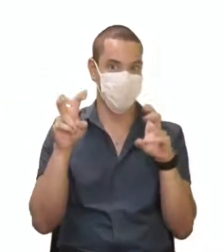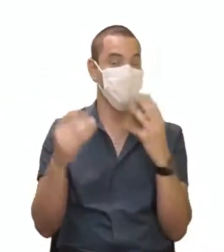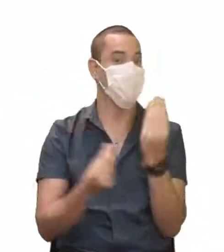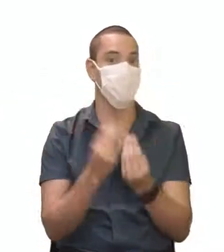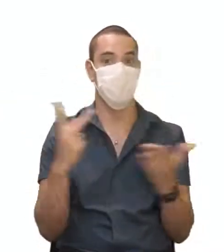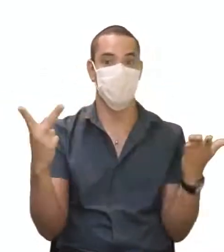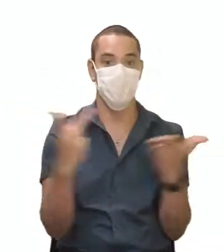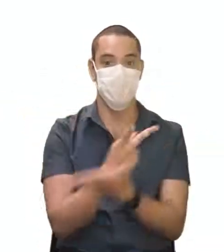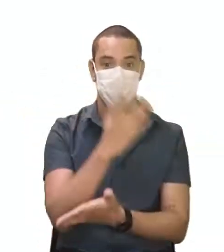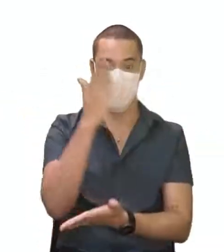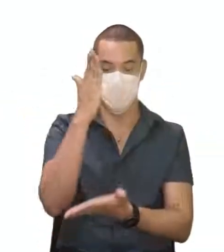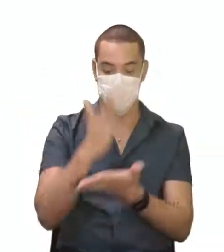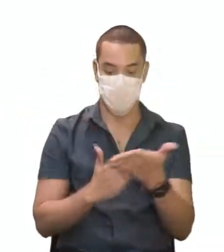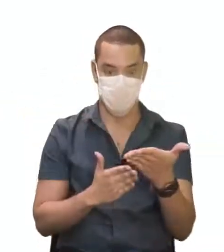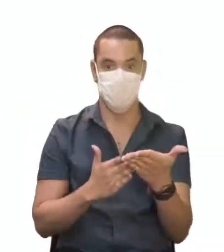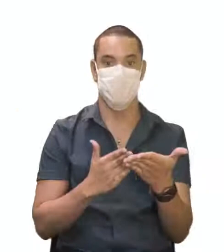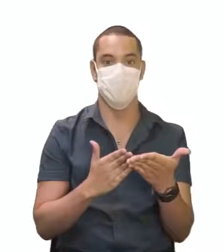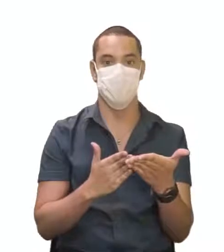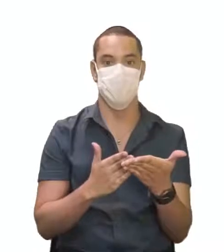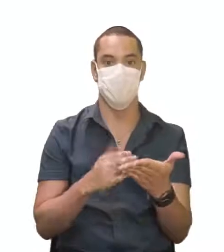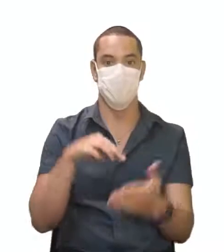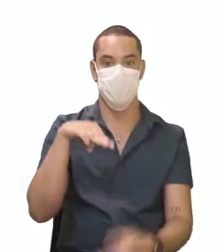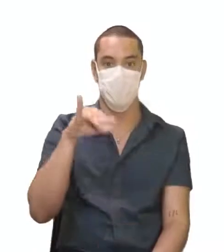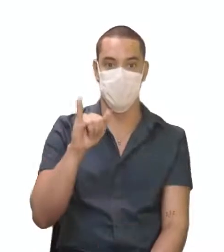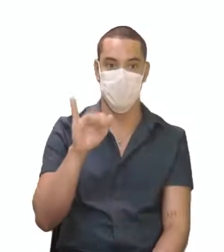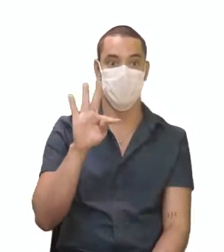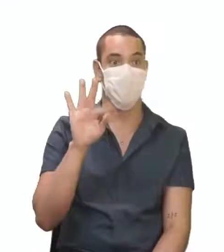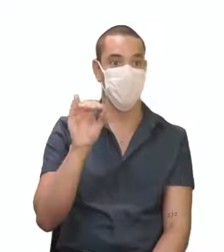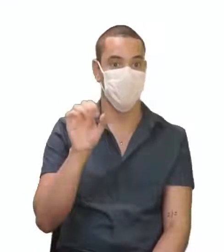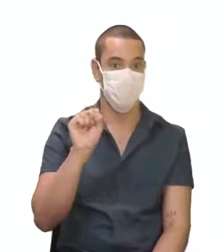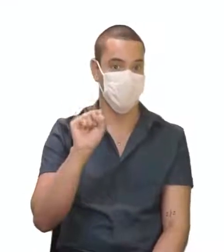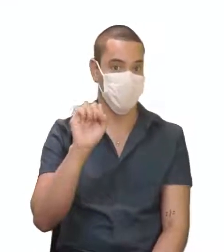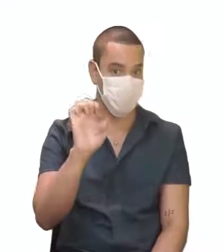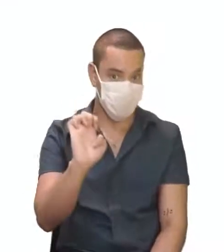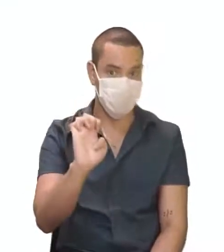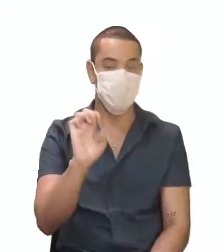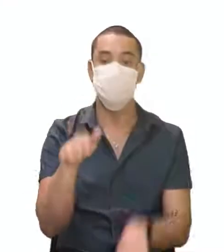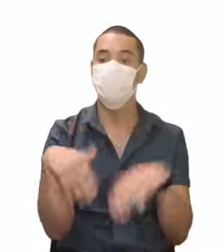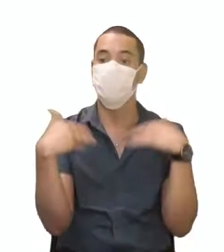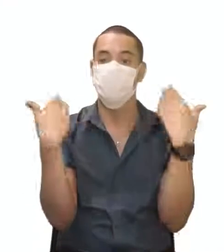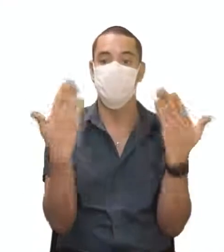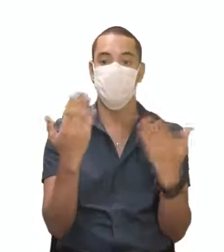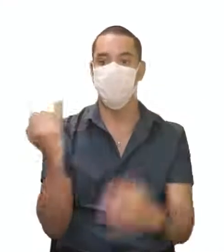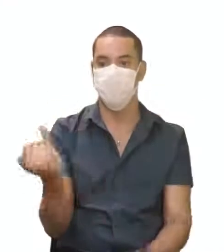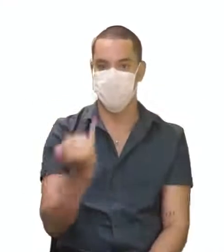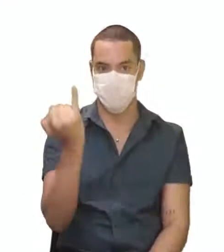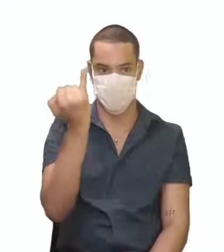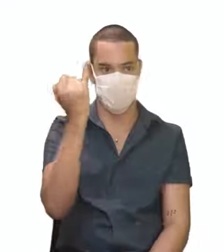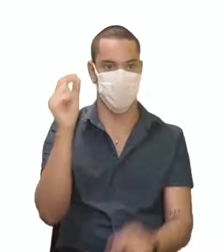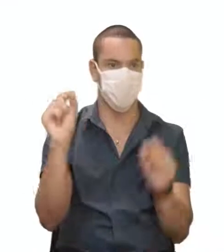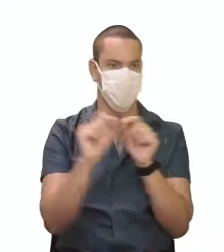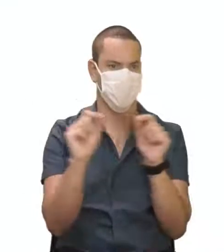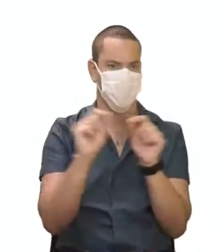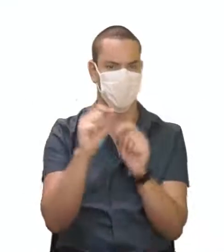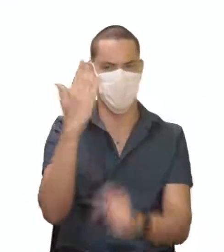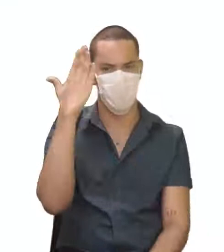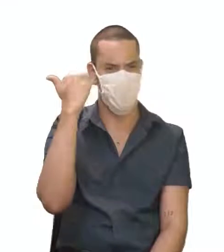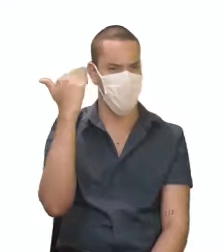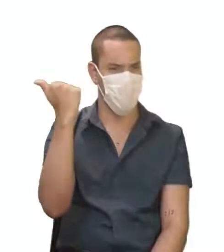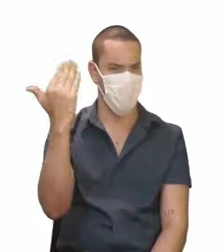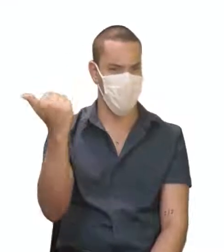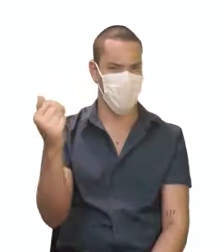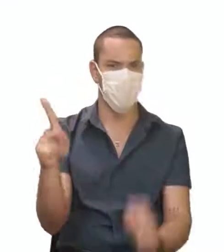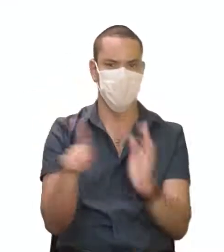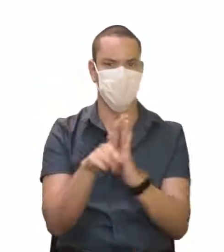divisão mitótica ou da mitose. Qual é a importância dessa tão famosa